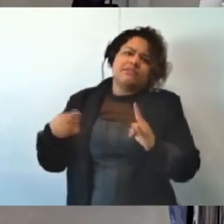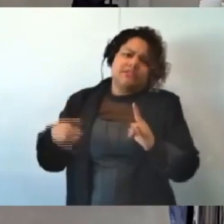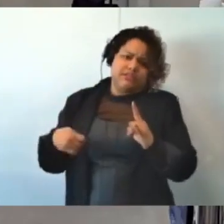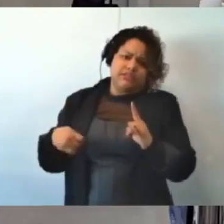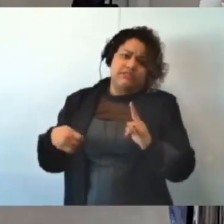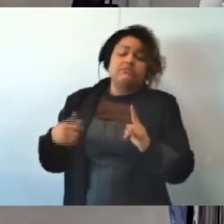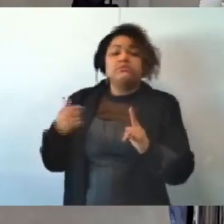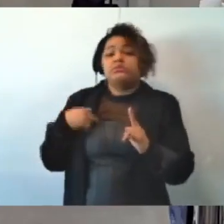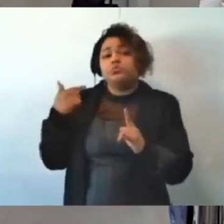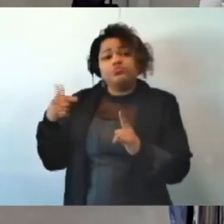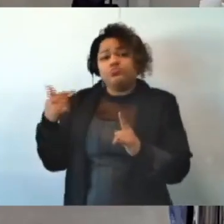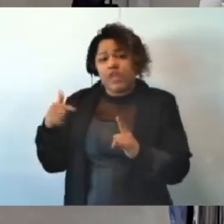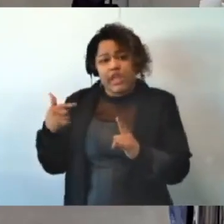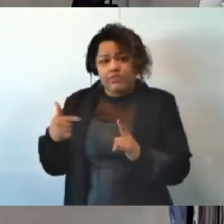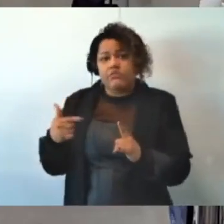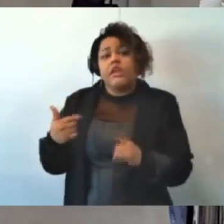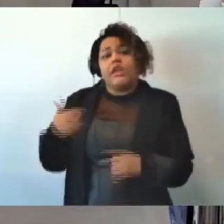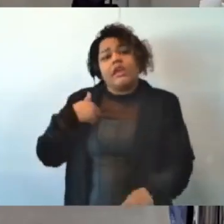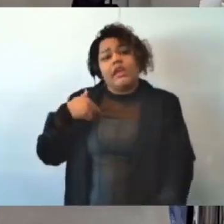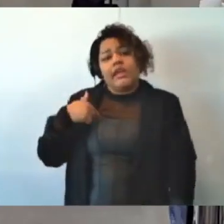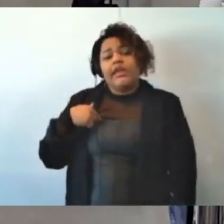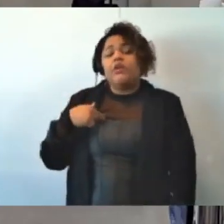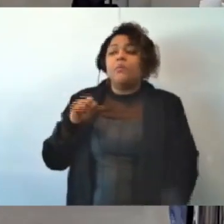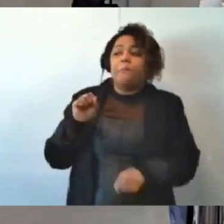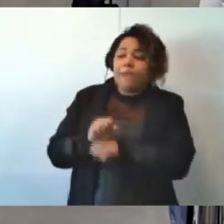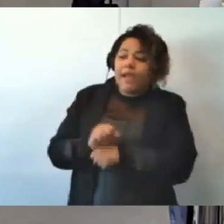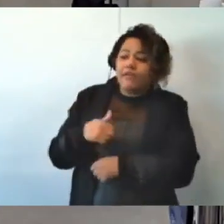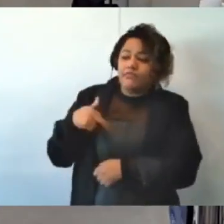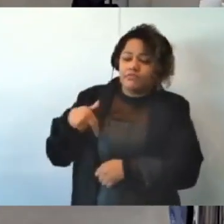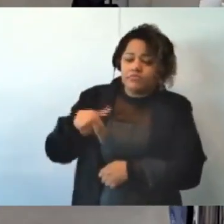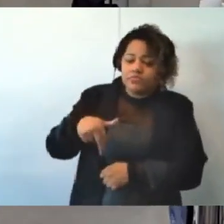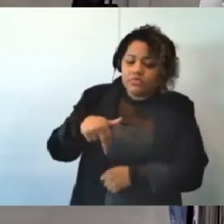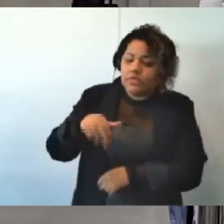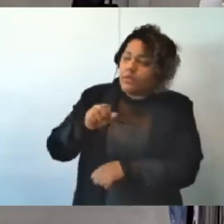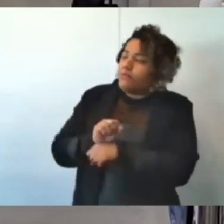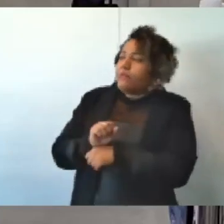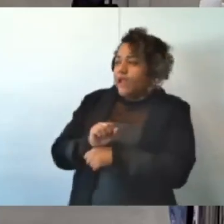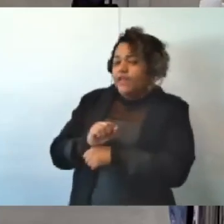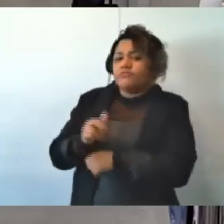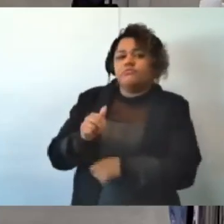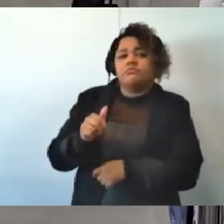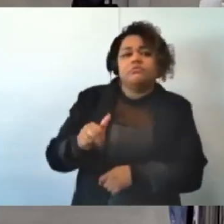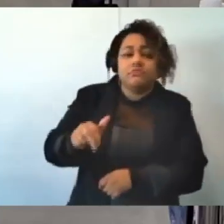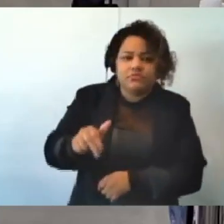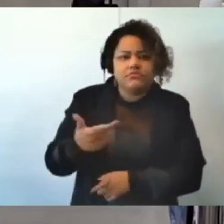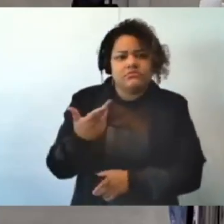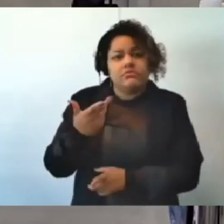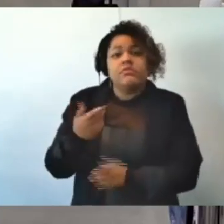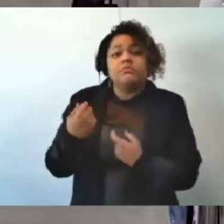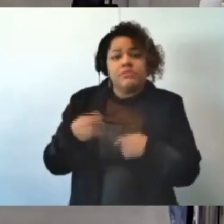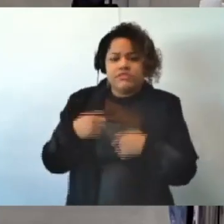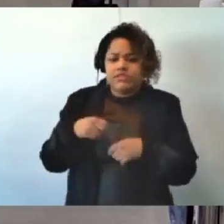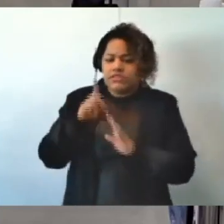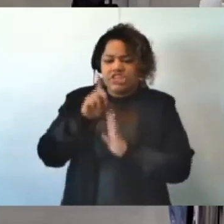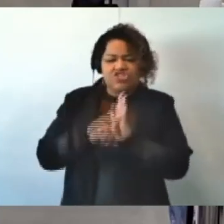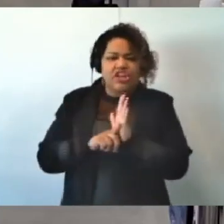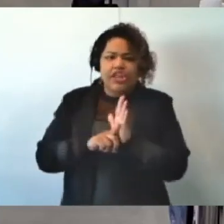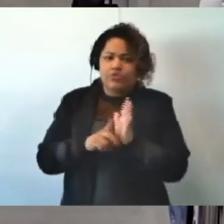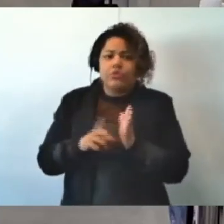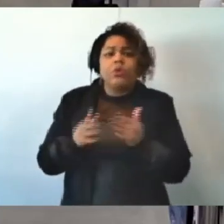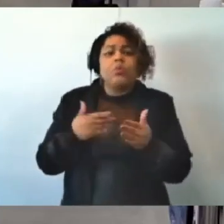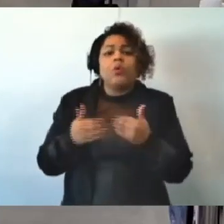tem que dar o direito de atravessar a rua, gente. Todas as ruas, os países evoluídos, o Brasil também,